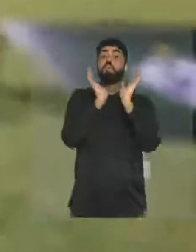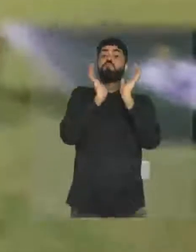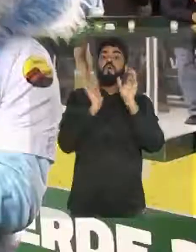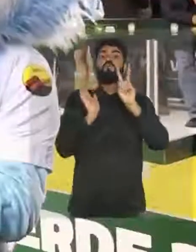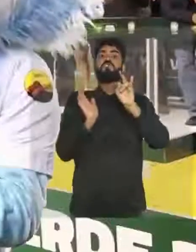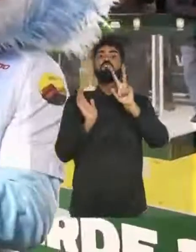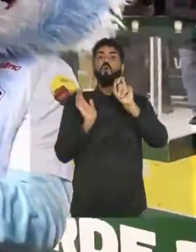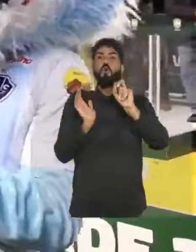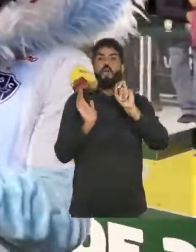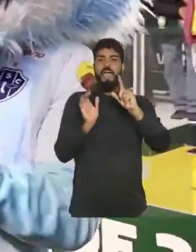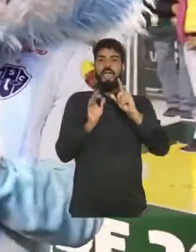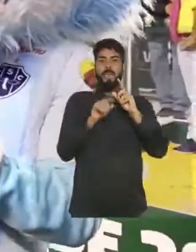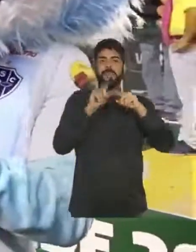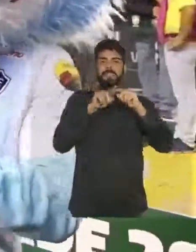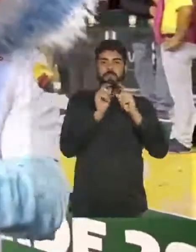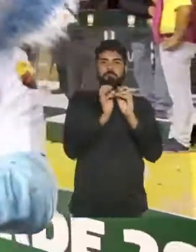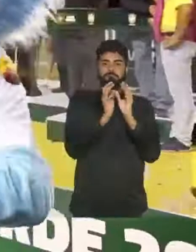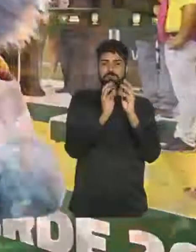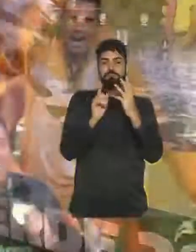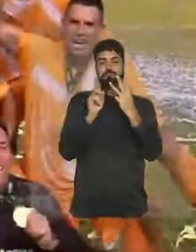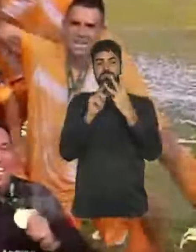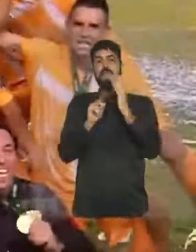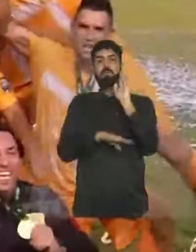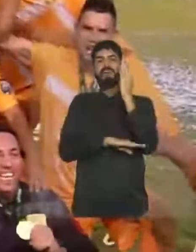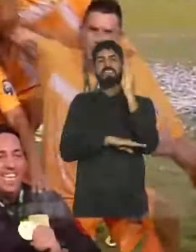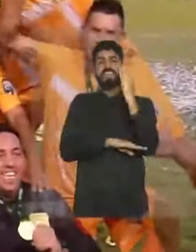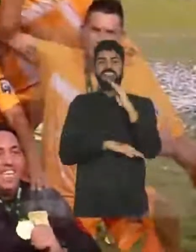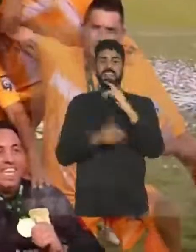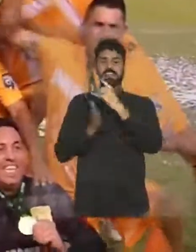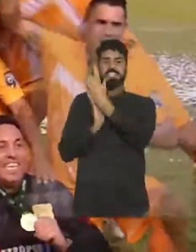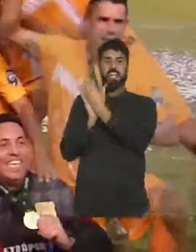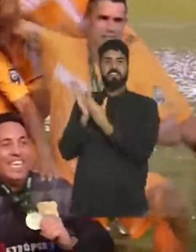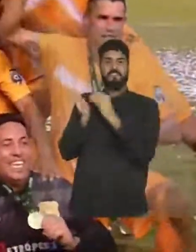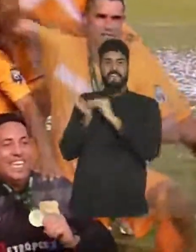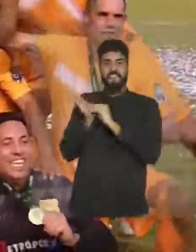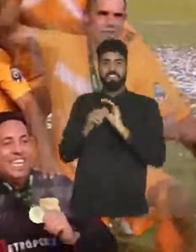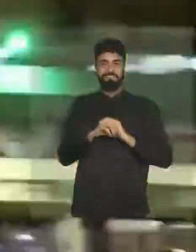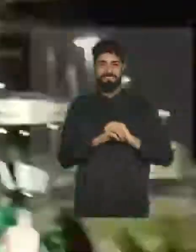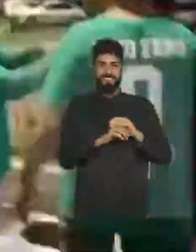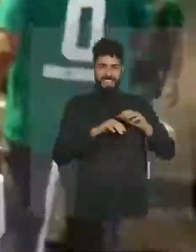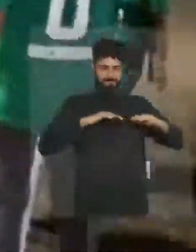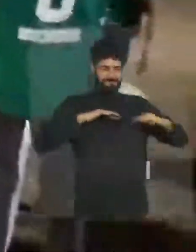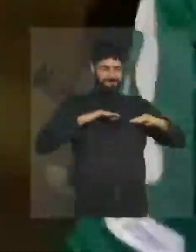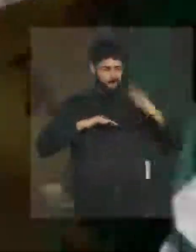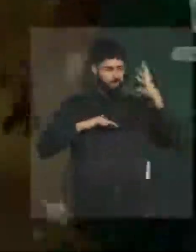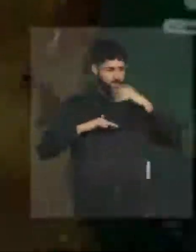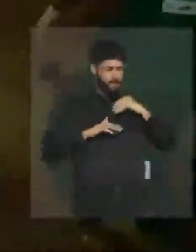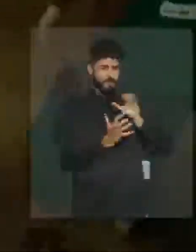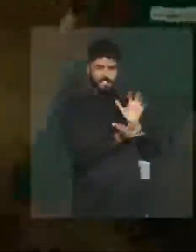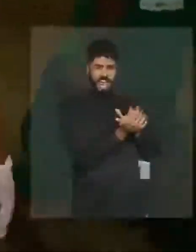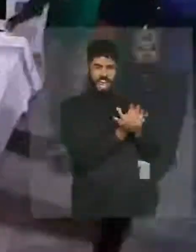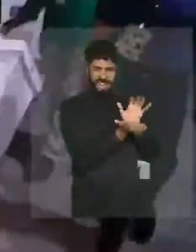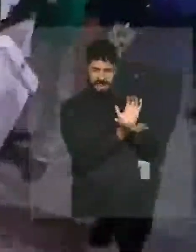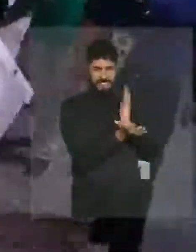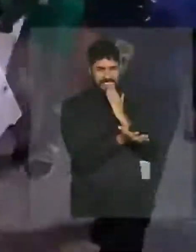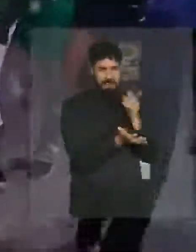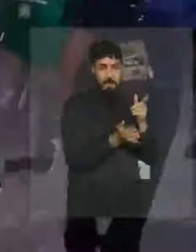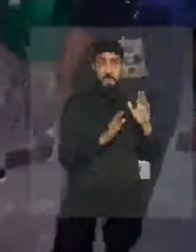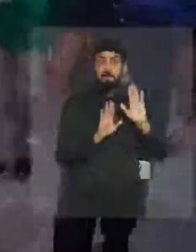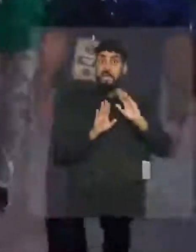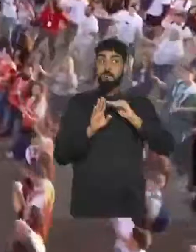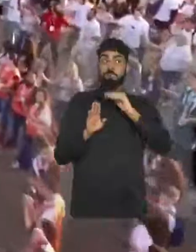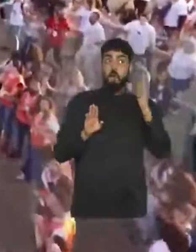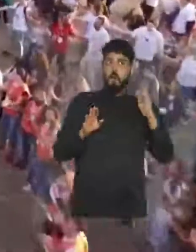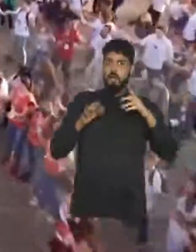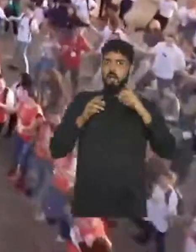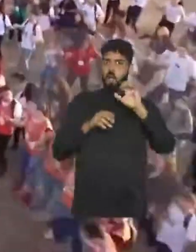reciclável, e outro feito de madeira certificada. Se dentro de campo o Jacaré fez bonito, fora dos gramados a Copa Verde não ficou atrás.